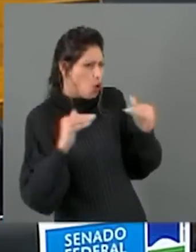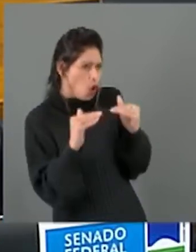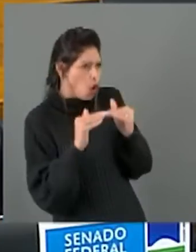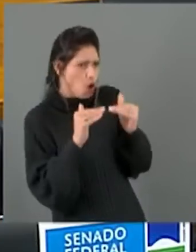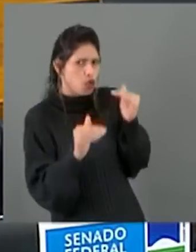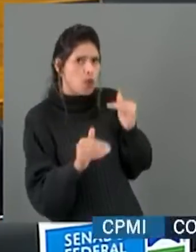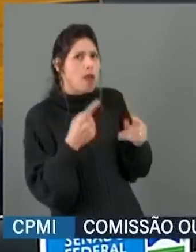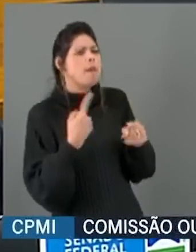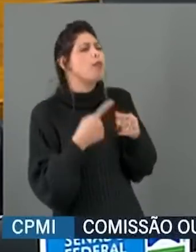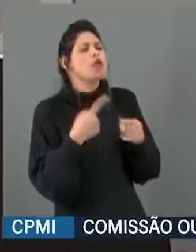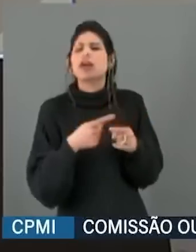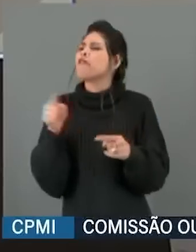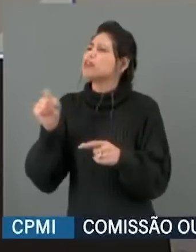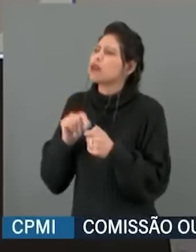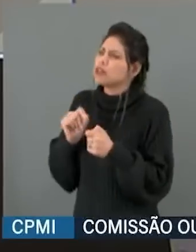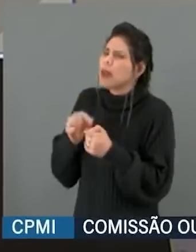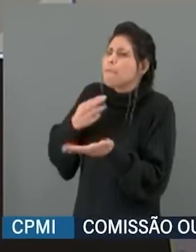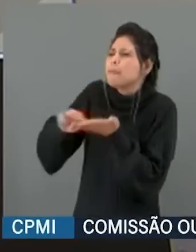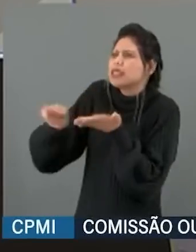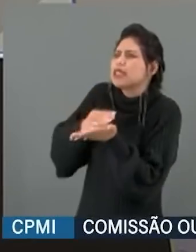pedindo intervenção?